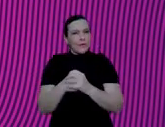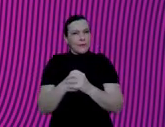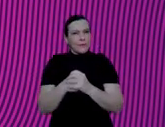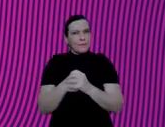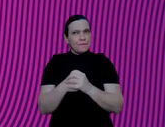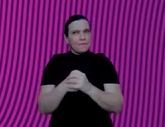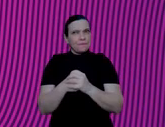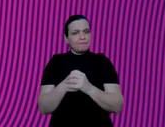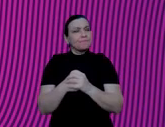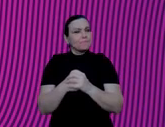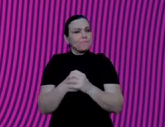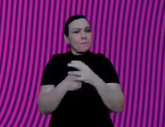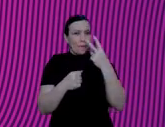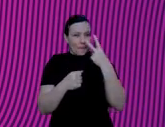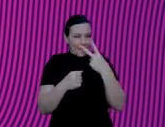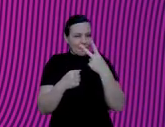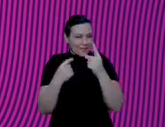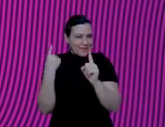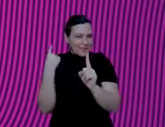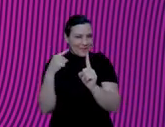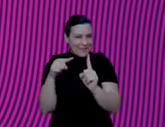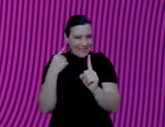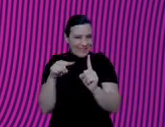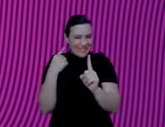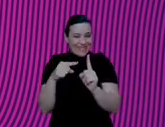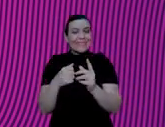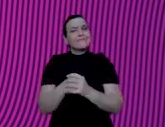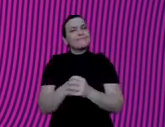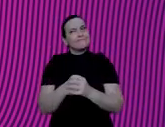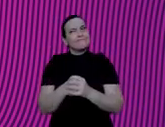duas provocações, Leon. Na verdade,